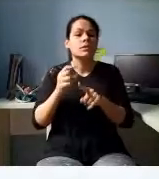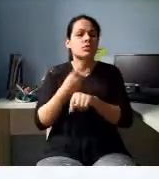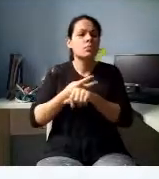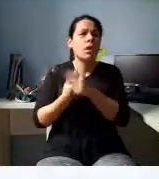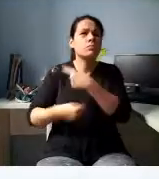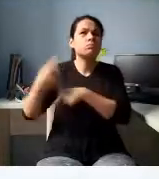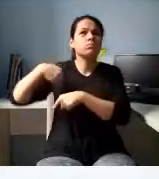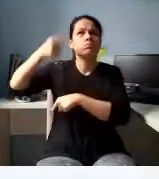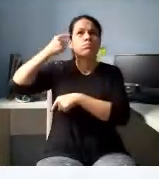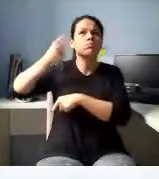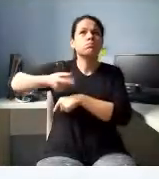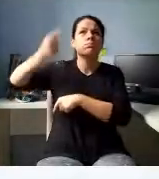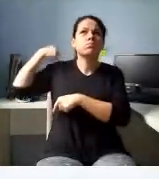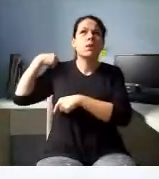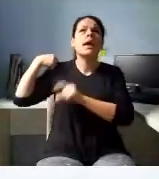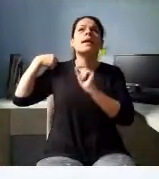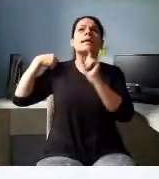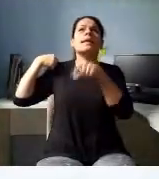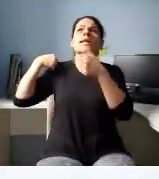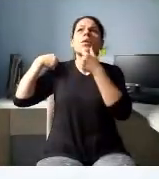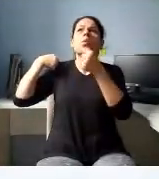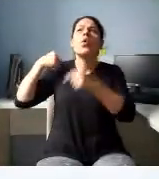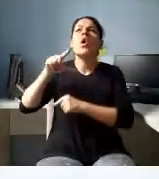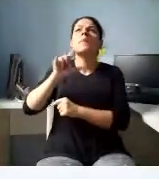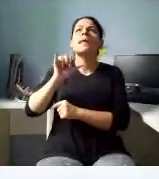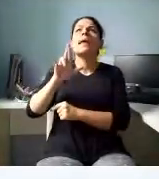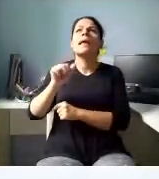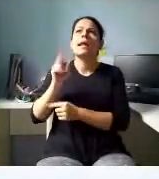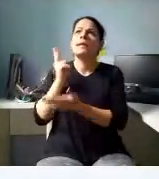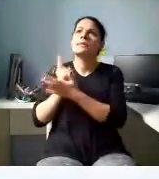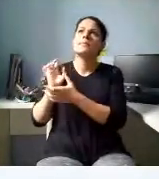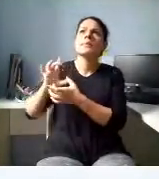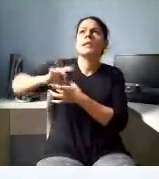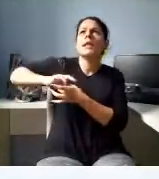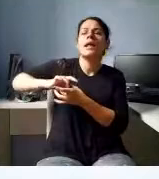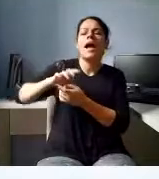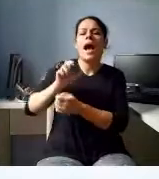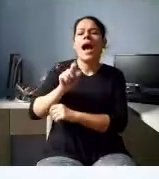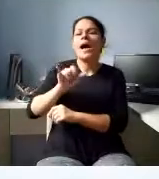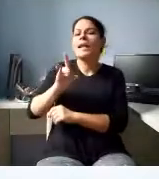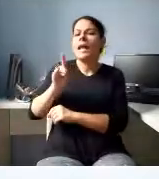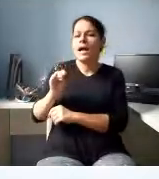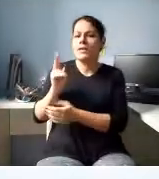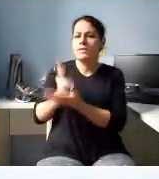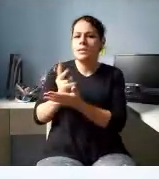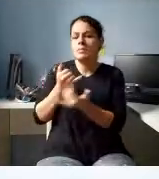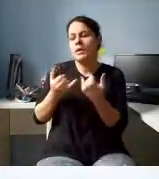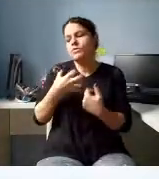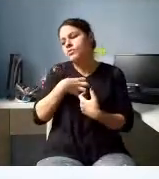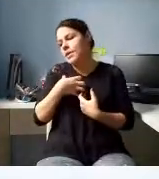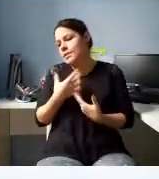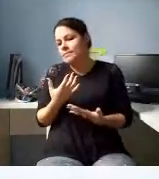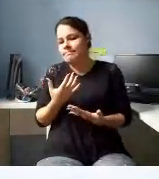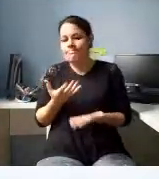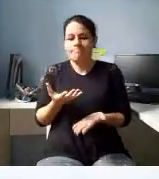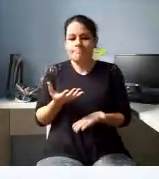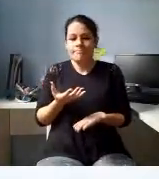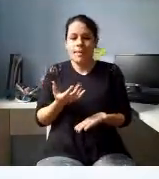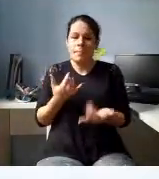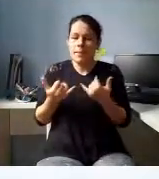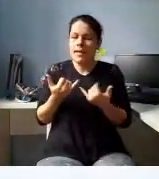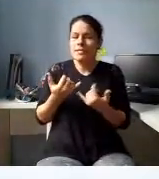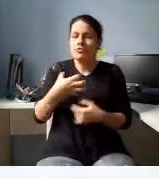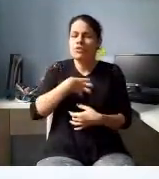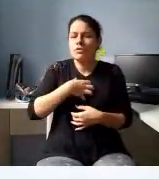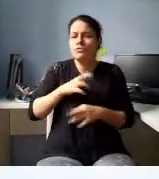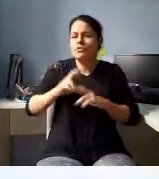quem é Arthur Lira? Arthur Lira era um aliado e costumavam chamar, assim, até por uma forma meio brincalhona, meio